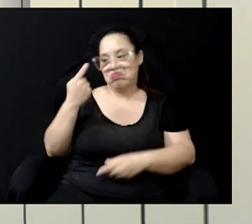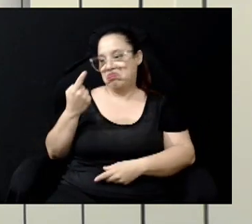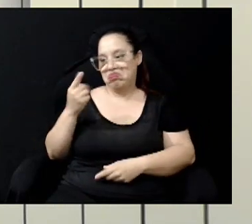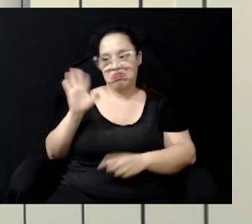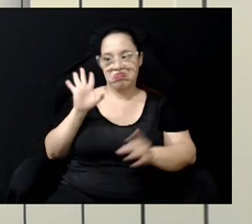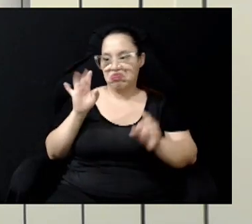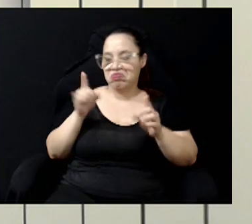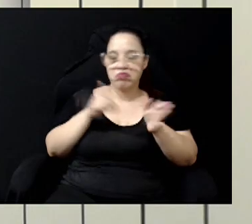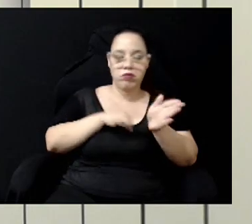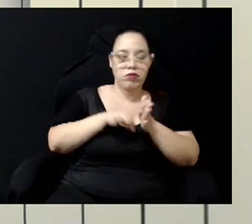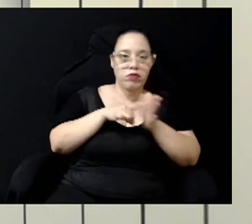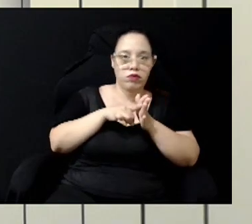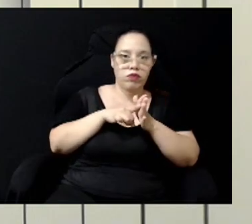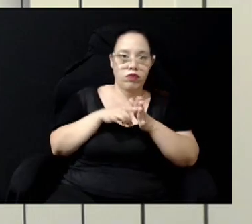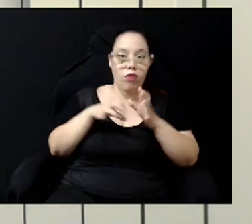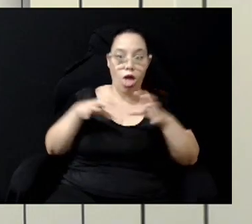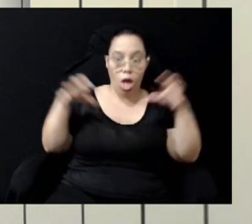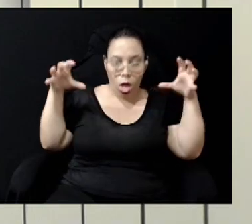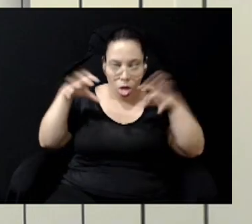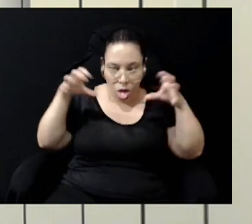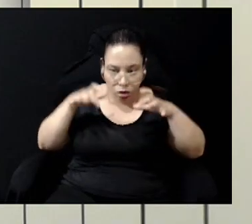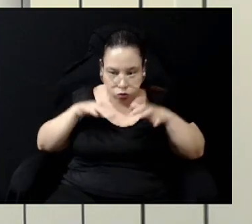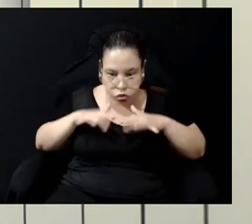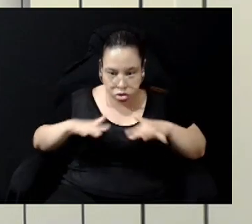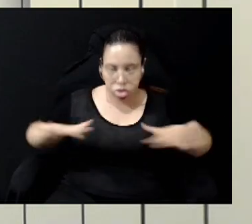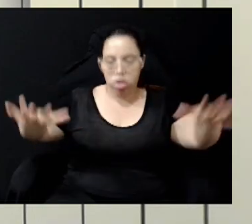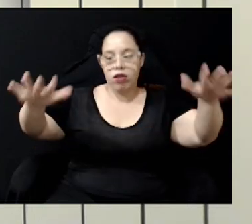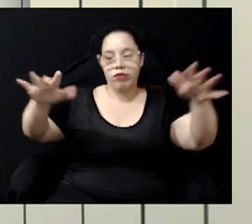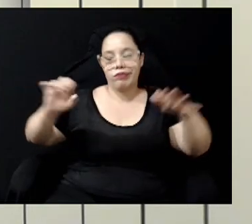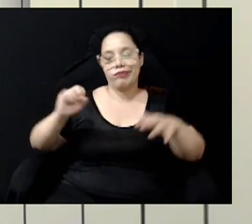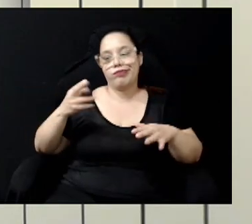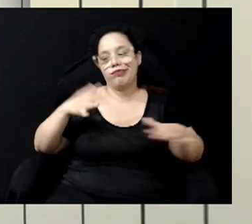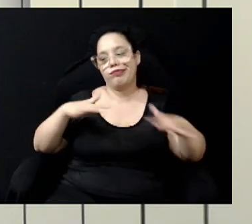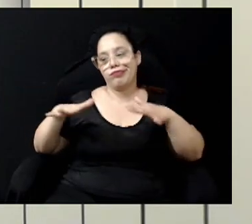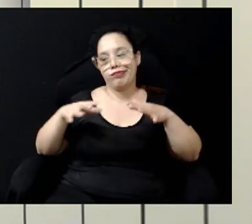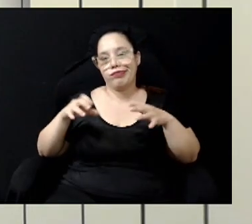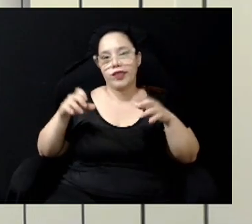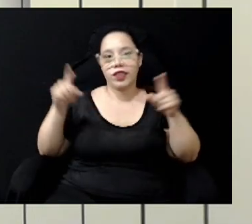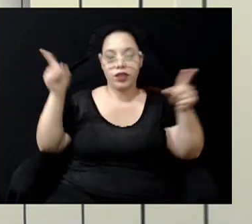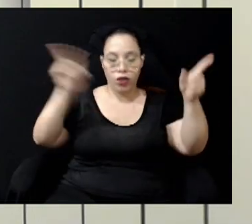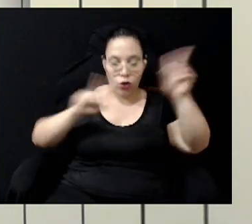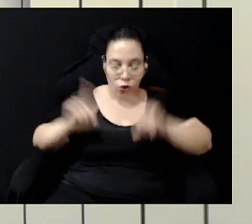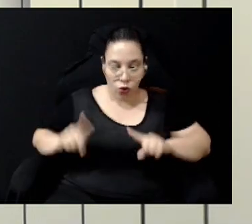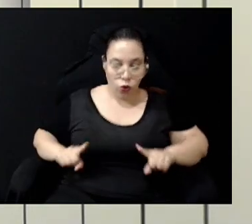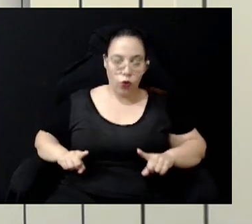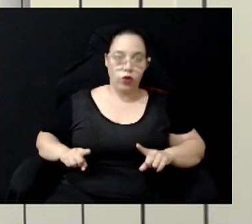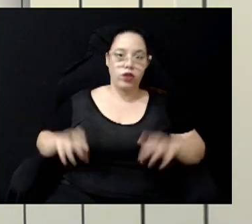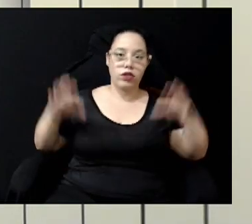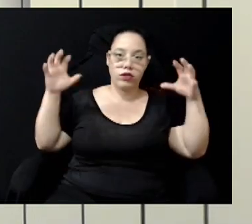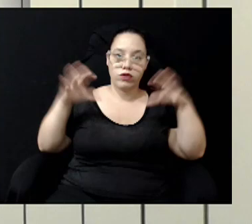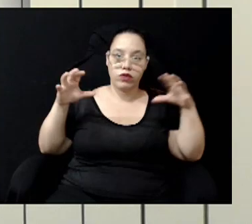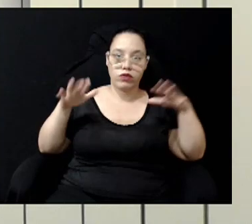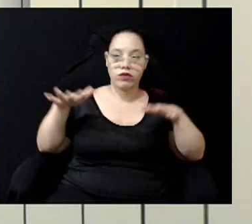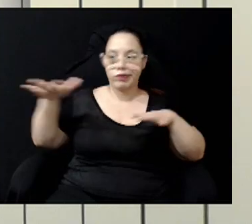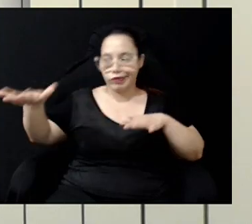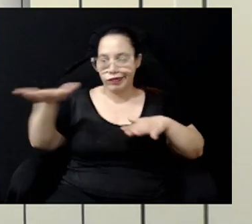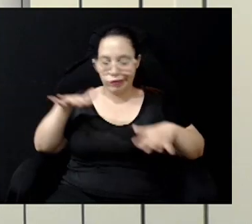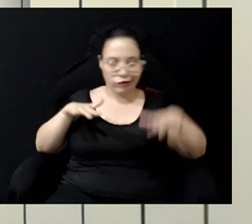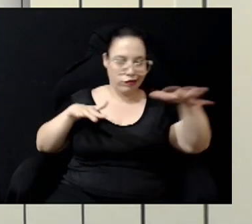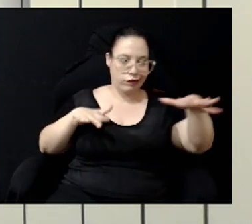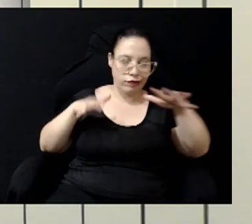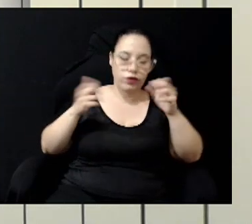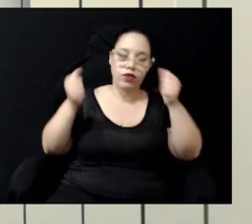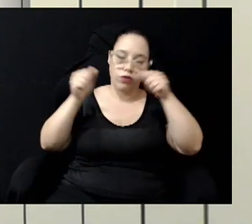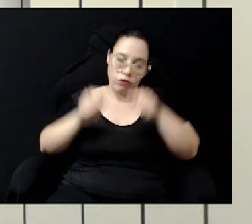chuvas volumosas ou bem distribuídas. Temporais associados a raios e chuvas localmente podem ocorrer